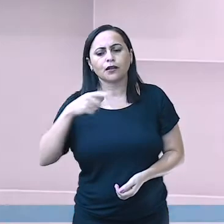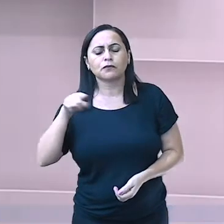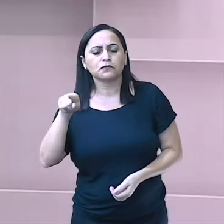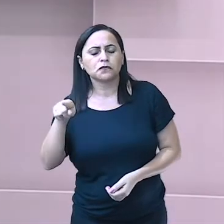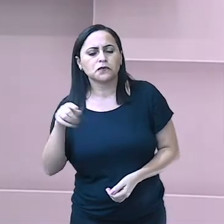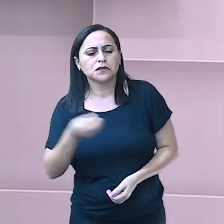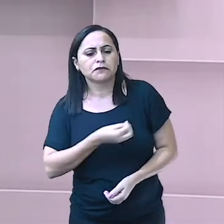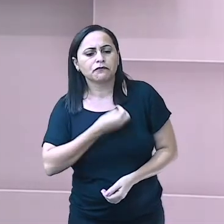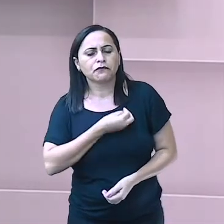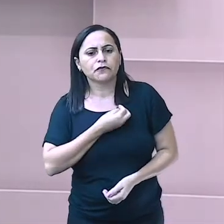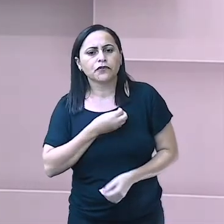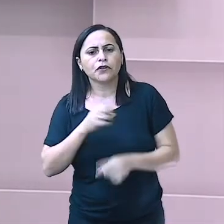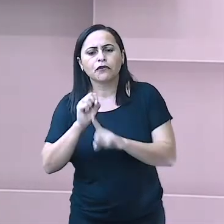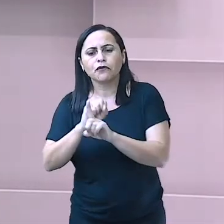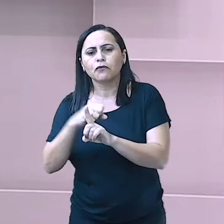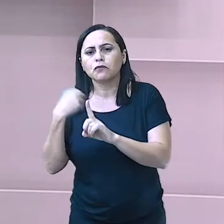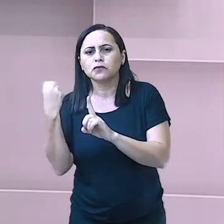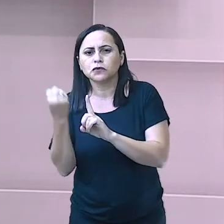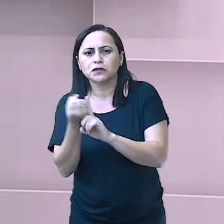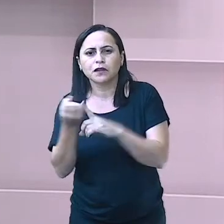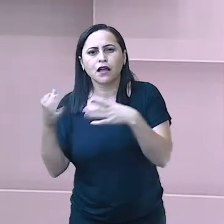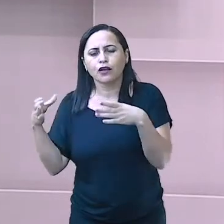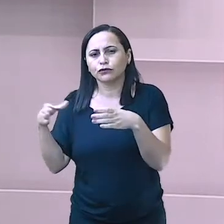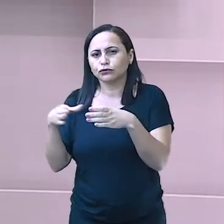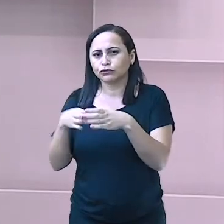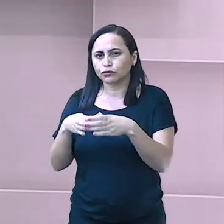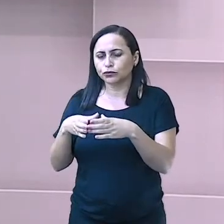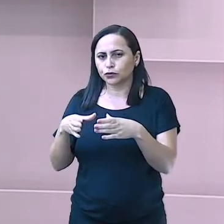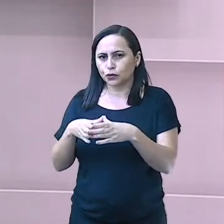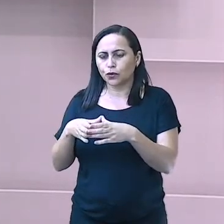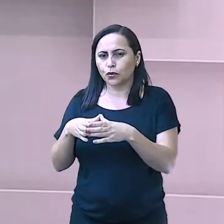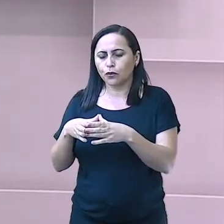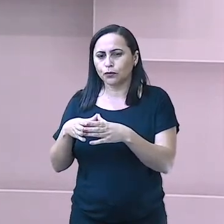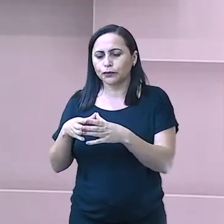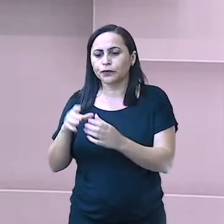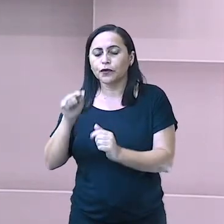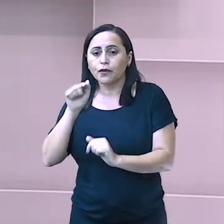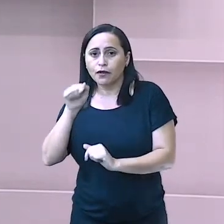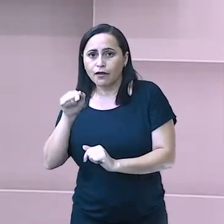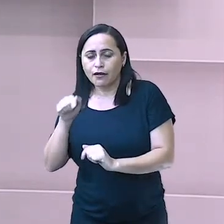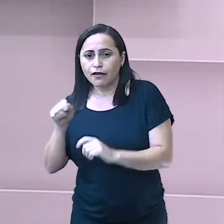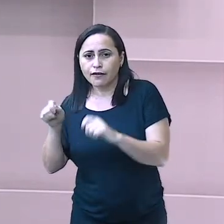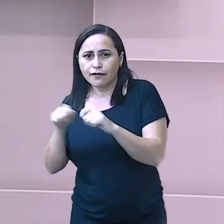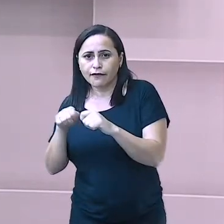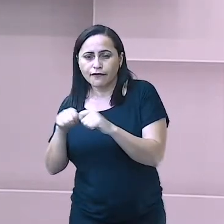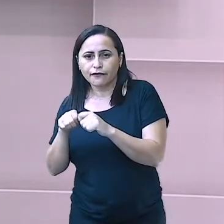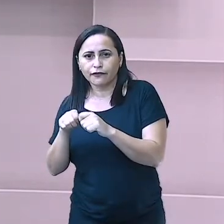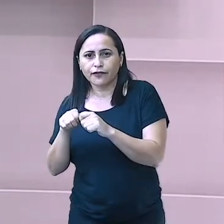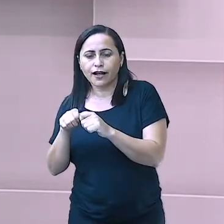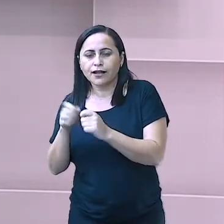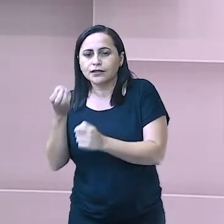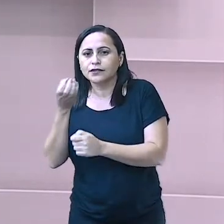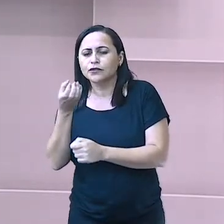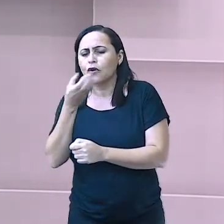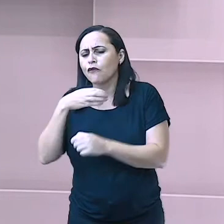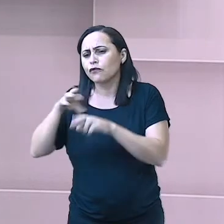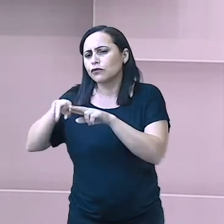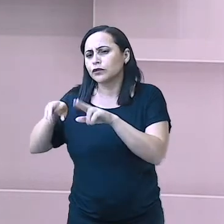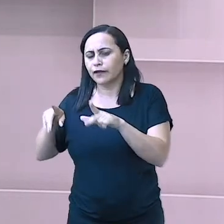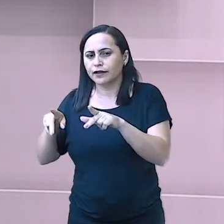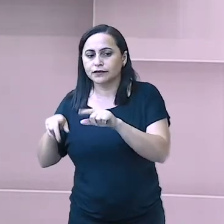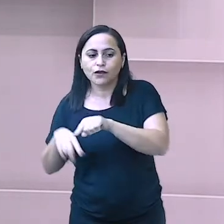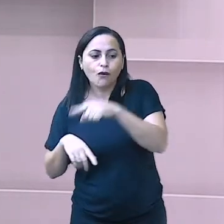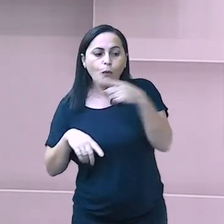também, em outras civilizações. Se uma comunidade produzia uma determinada quantidade de frutos e uma